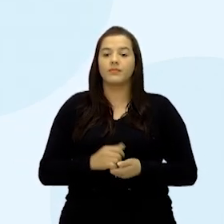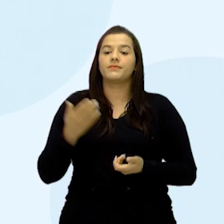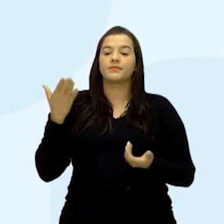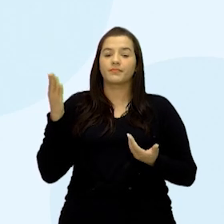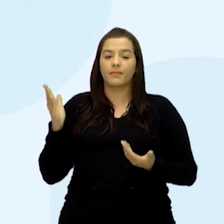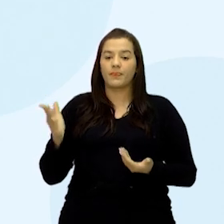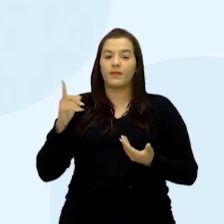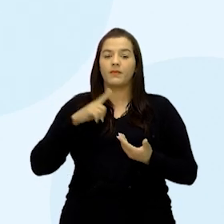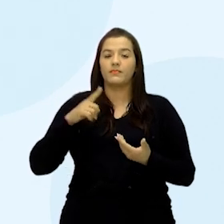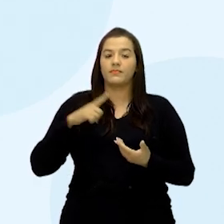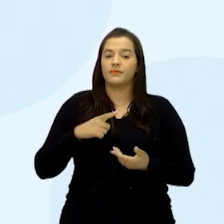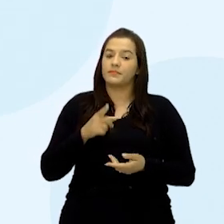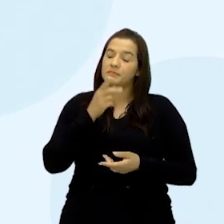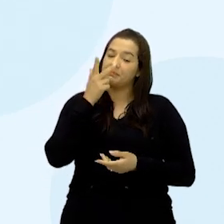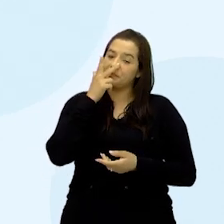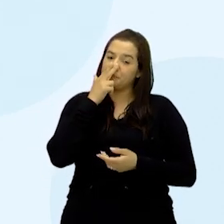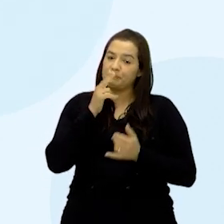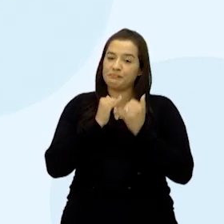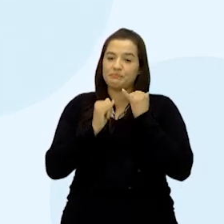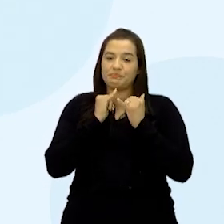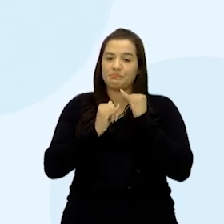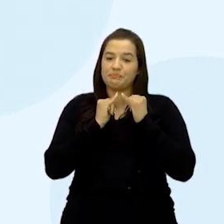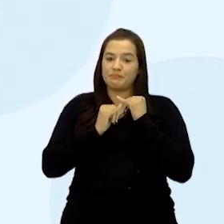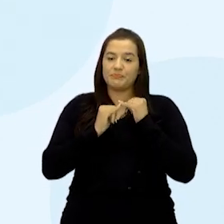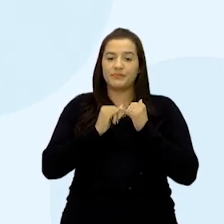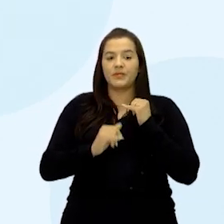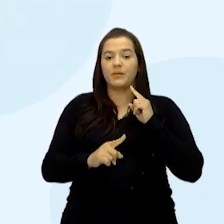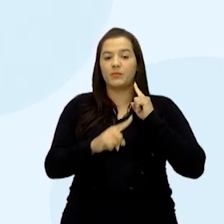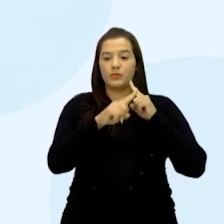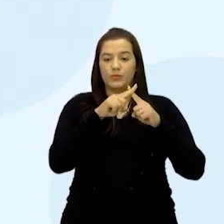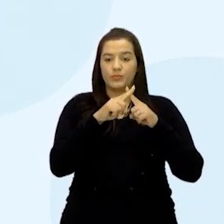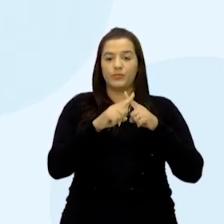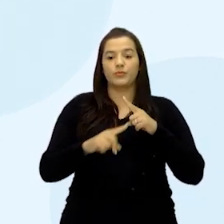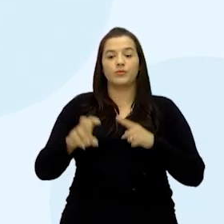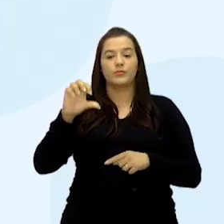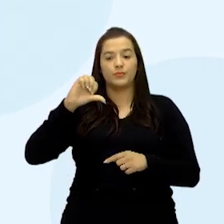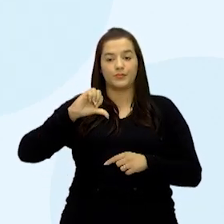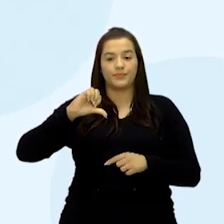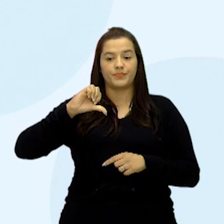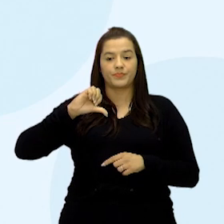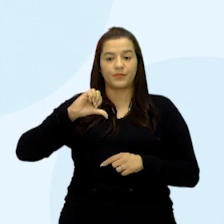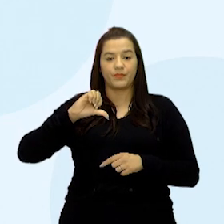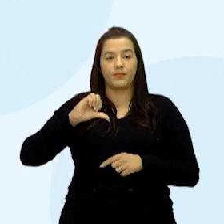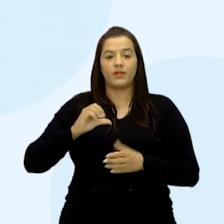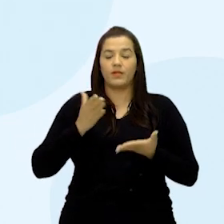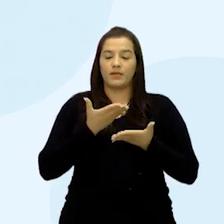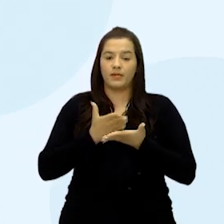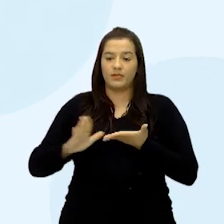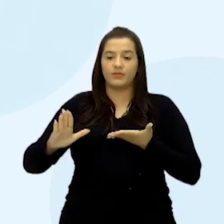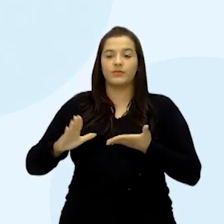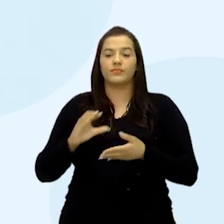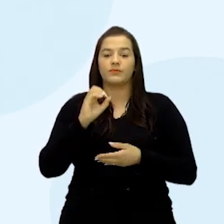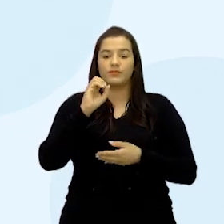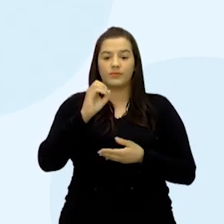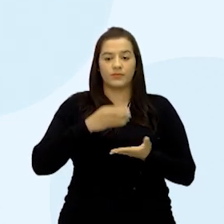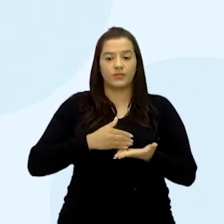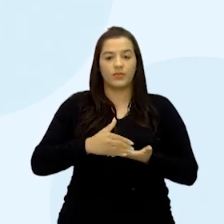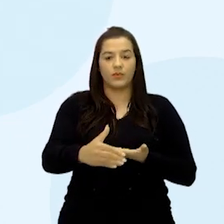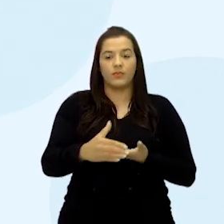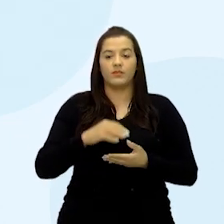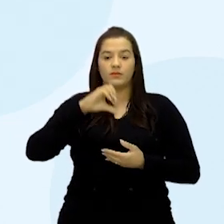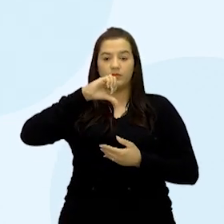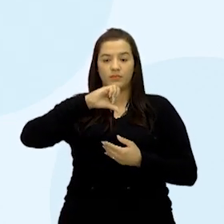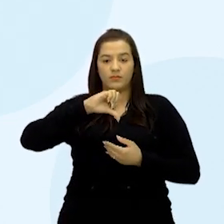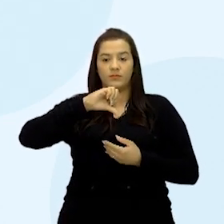os múltiplos do 9, né? A sequência dos múltiplos de 9 não nulos, né? No caso aí tá excluindo o 0, né? Sim. Então tá indo a partir do 9, né? Então